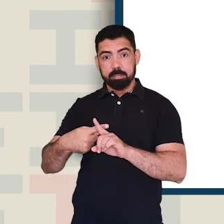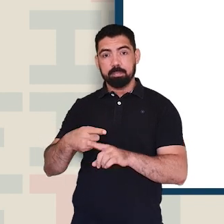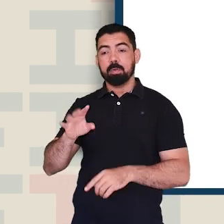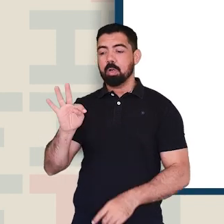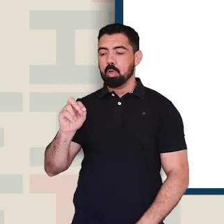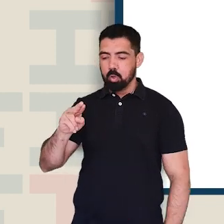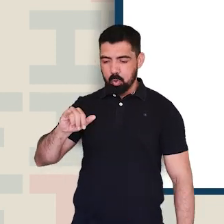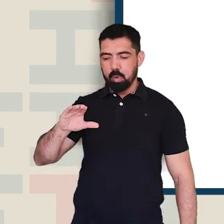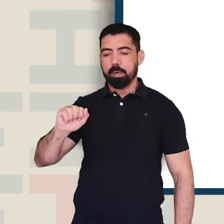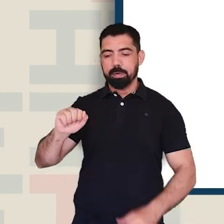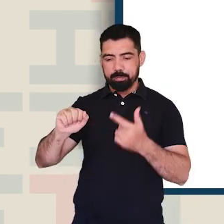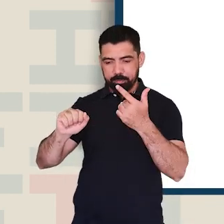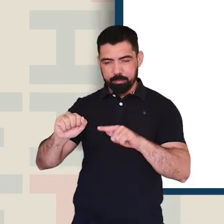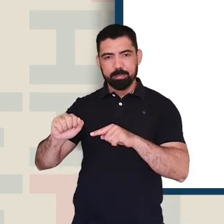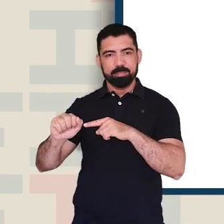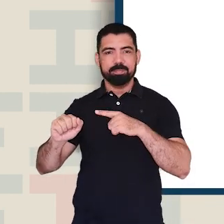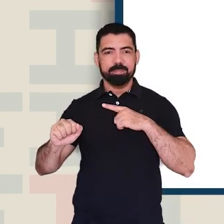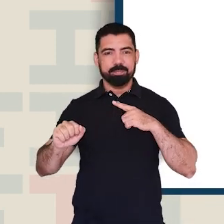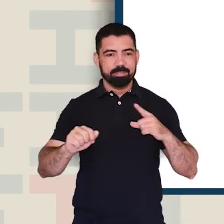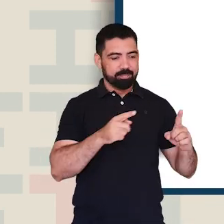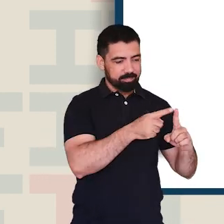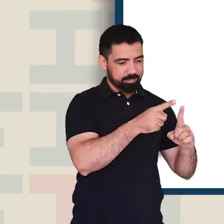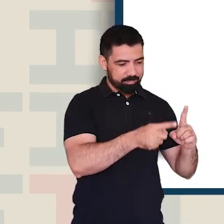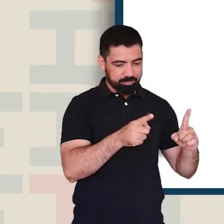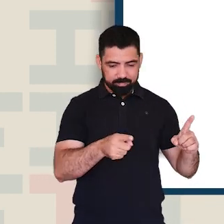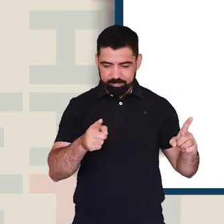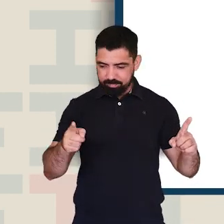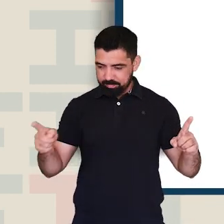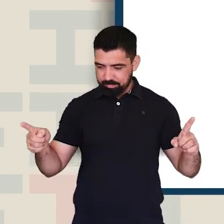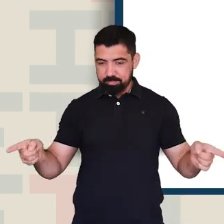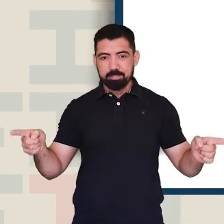a tônica de novo, né? Então ficou